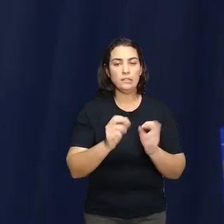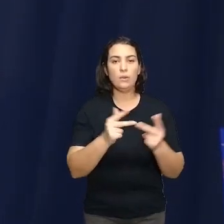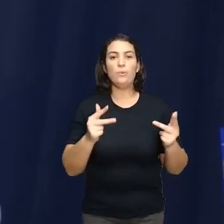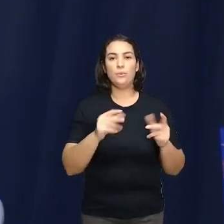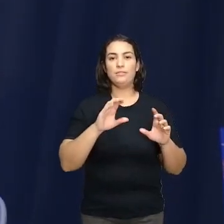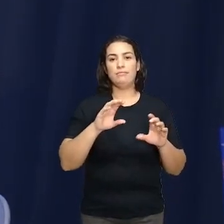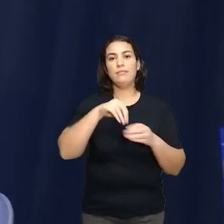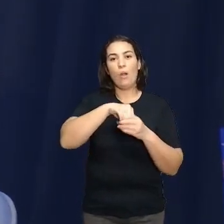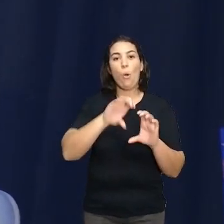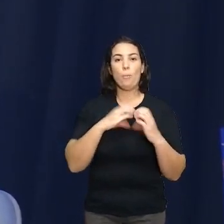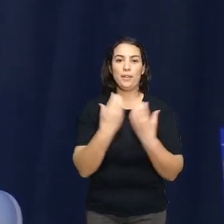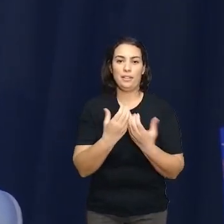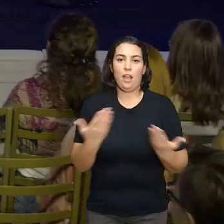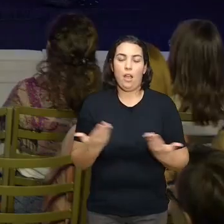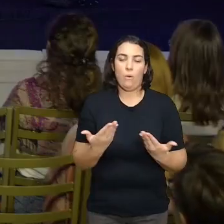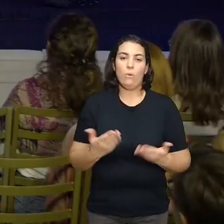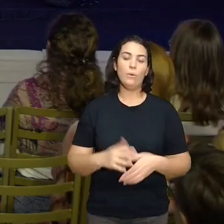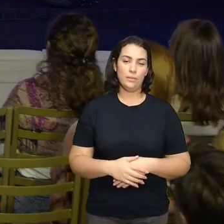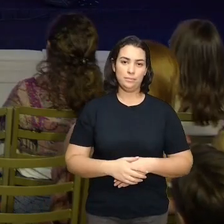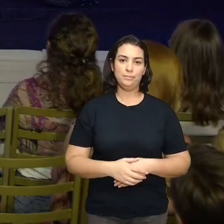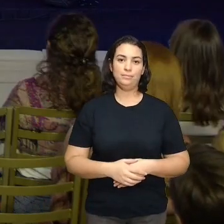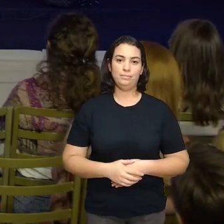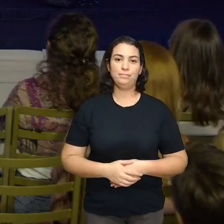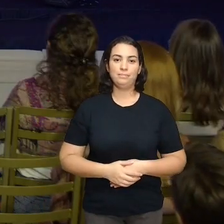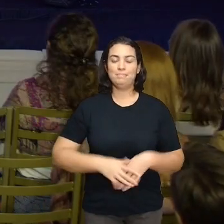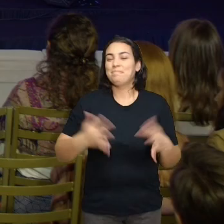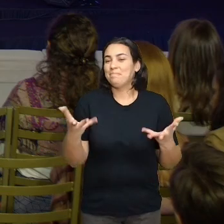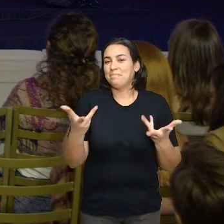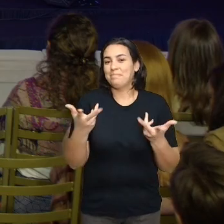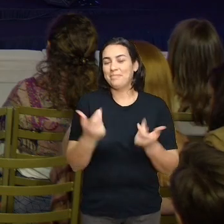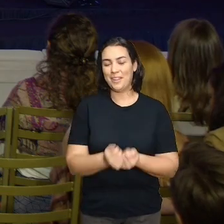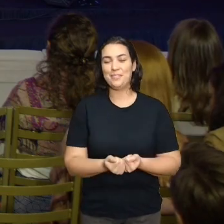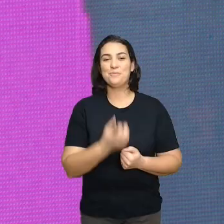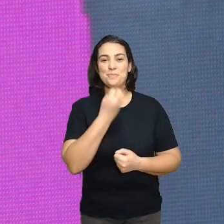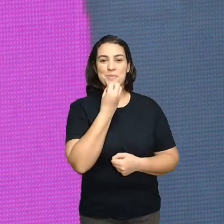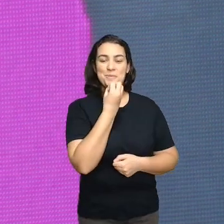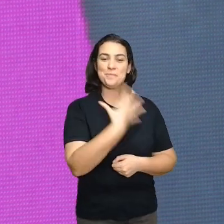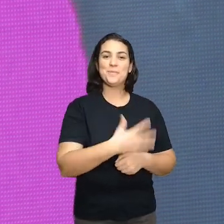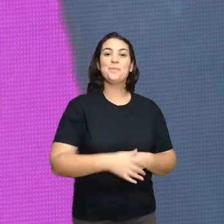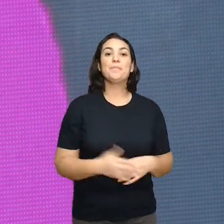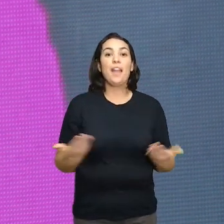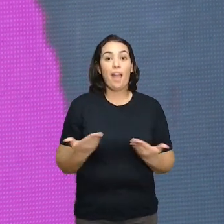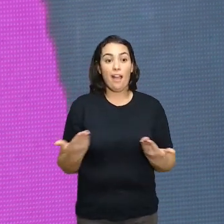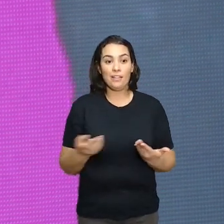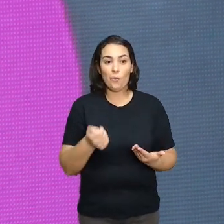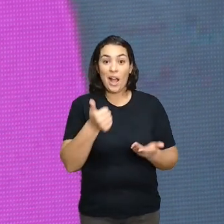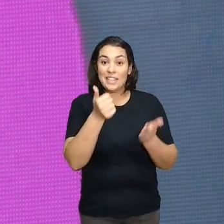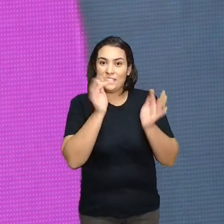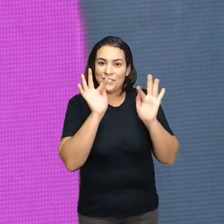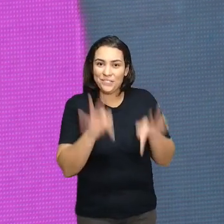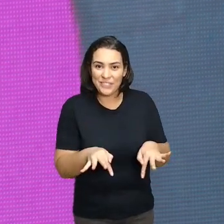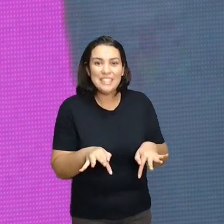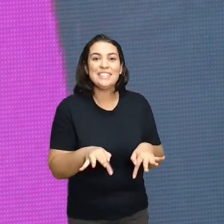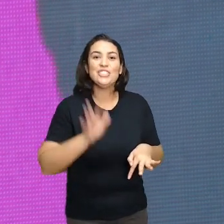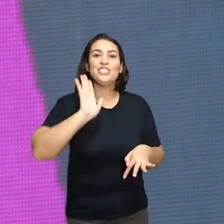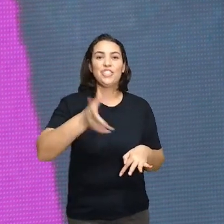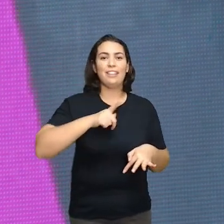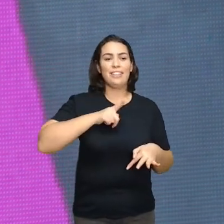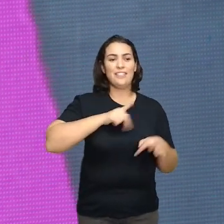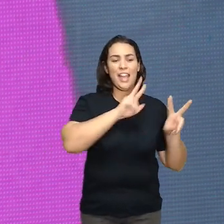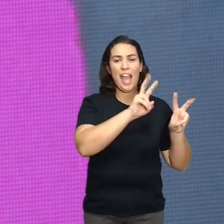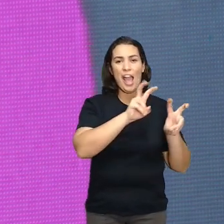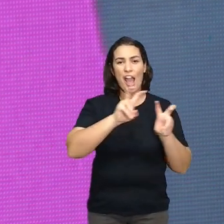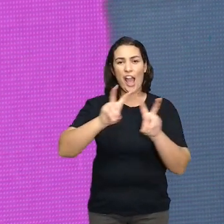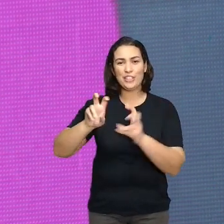nesse sentido. Maravilhoso, muito bom. E reta final aqui, então, já passamos por vários assuntos. Eu fico feliz